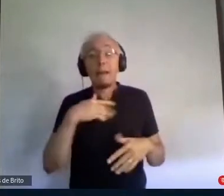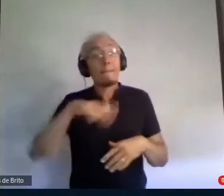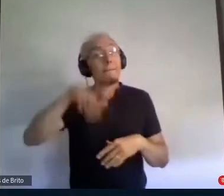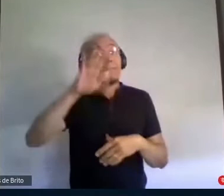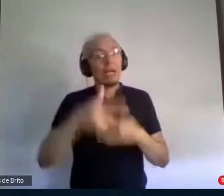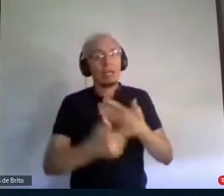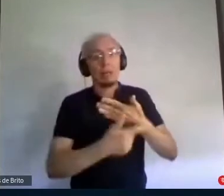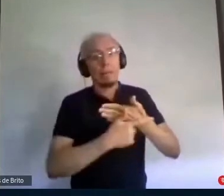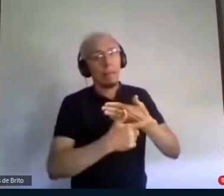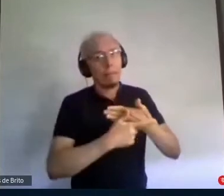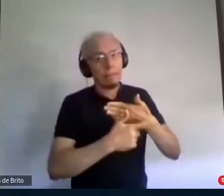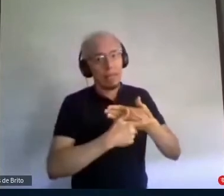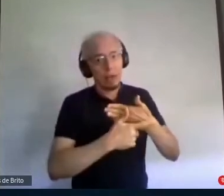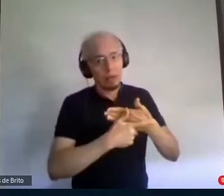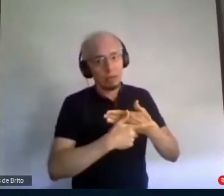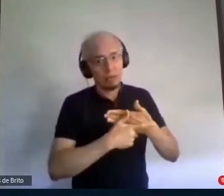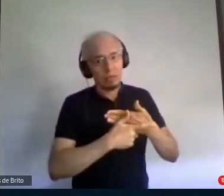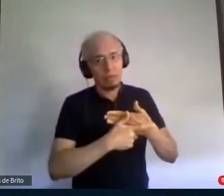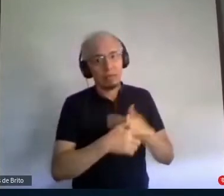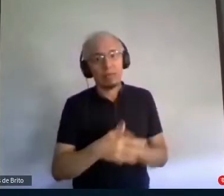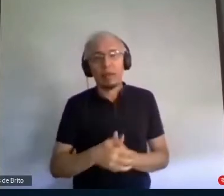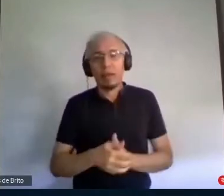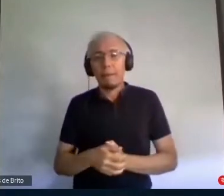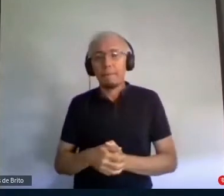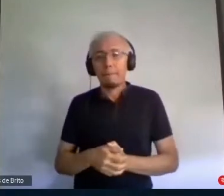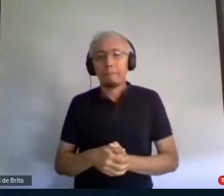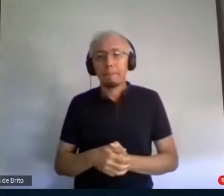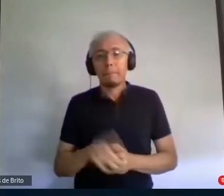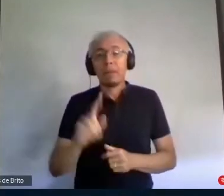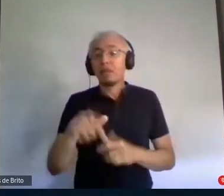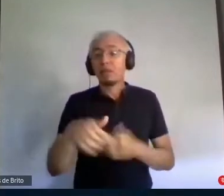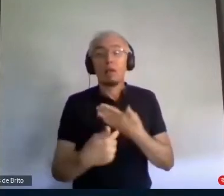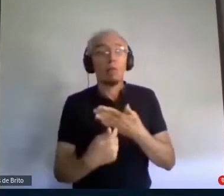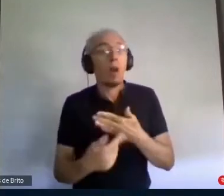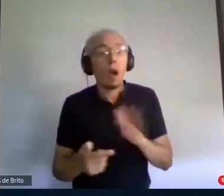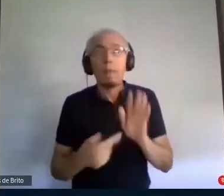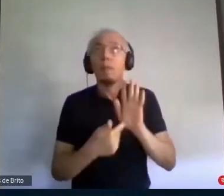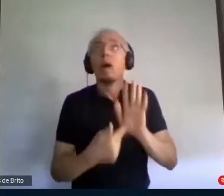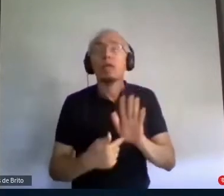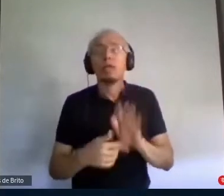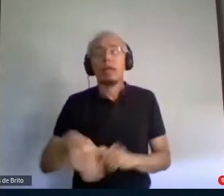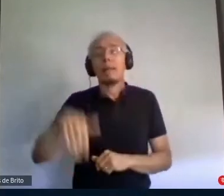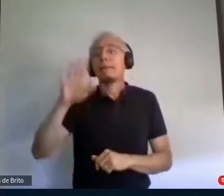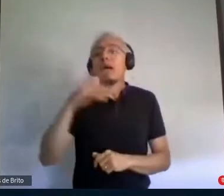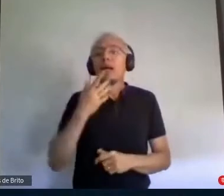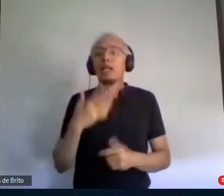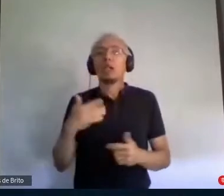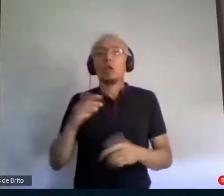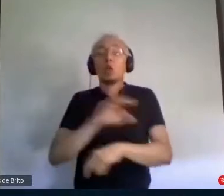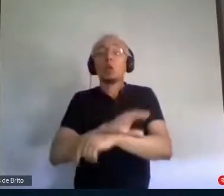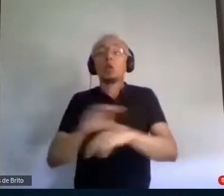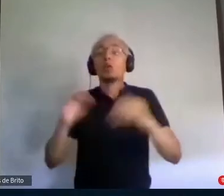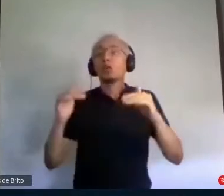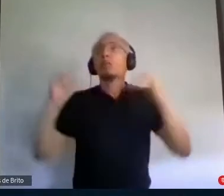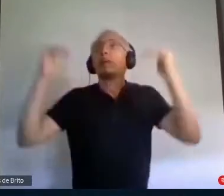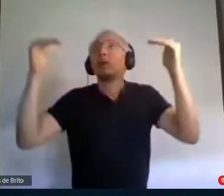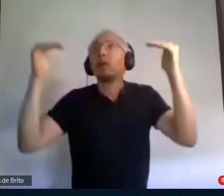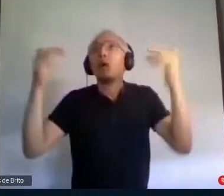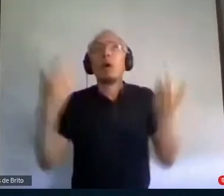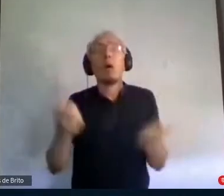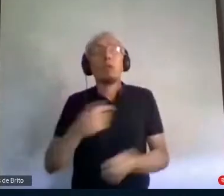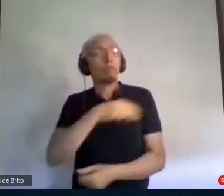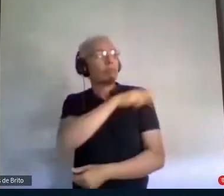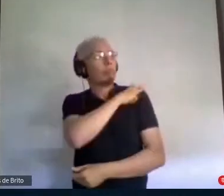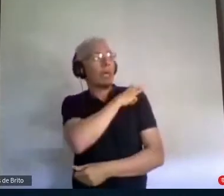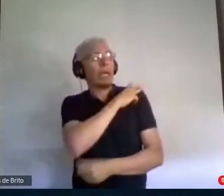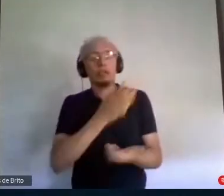Entende? Eu não sei se ficou claro isso. Entendi, sim. Você não mostra que a maioria tem curso superior ou não tem. Você disse que nem